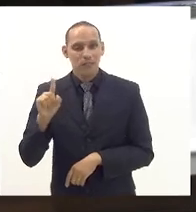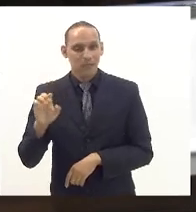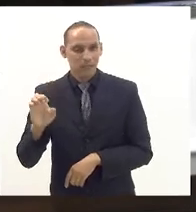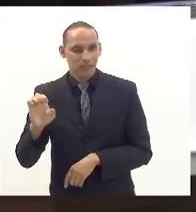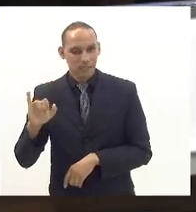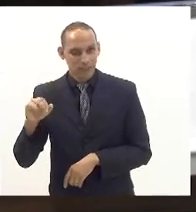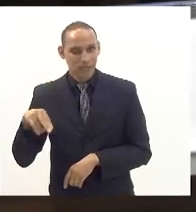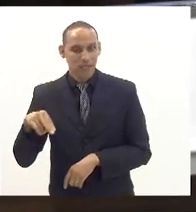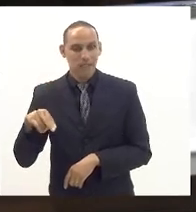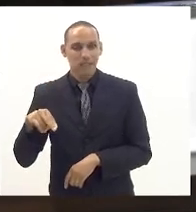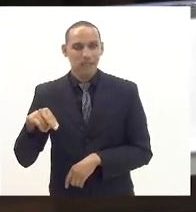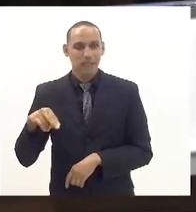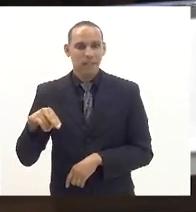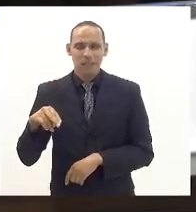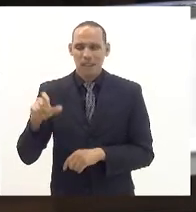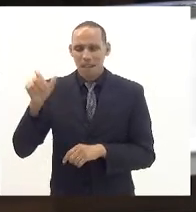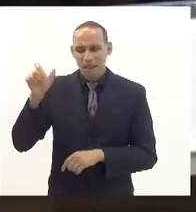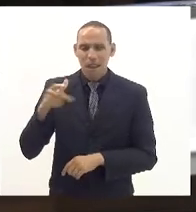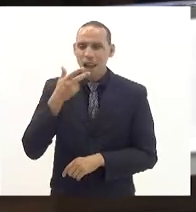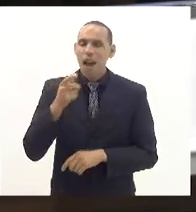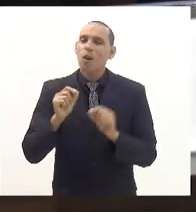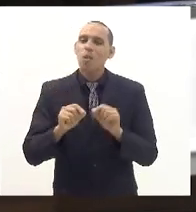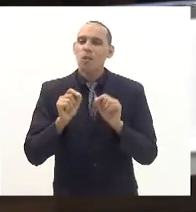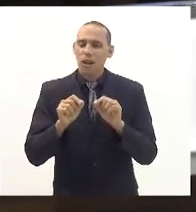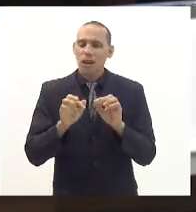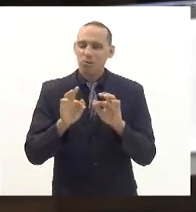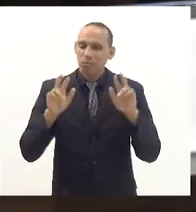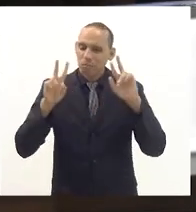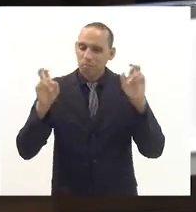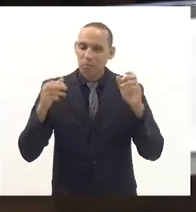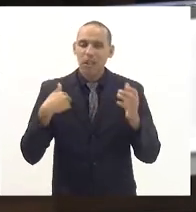buzzi e eu parabenizo